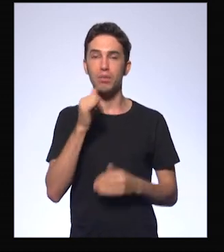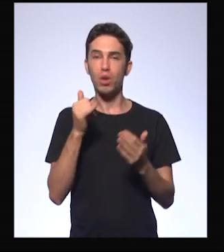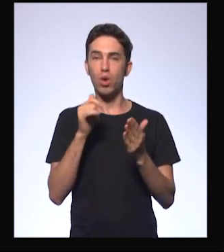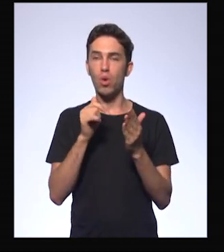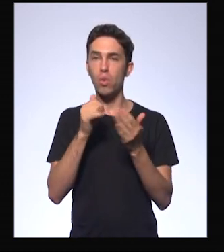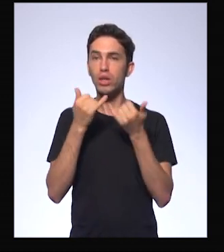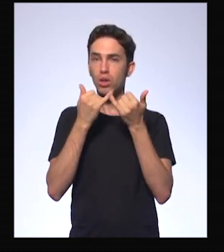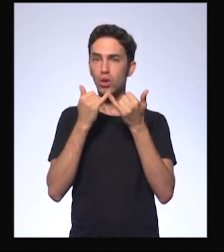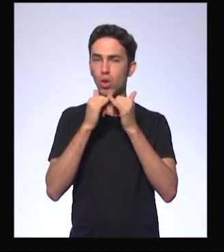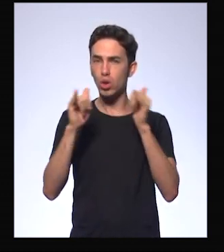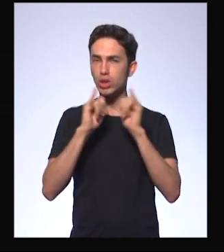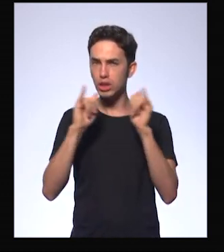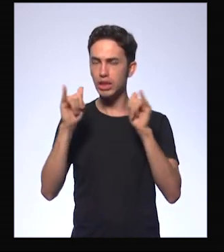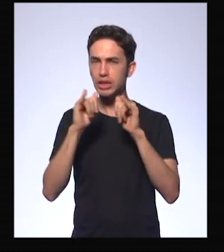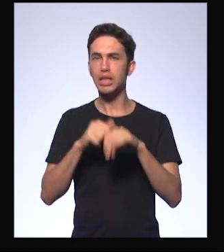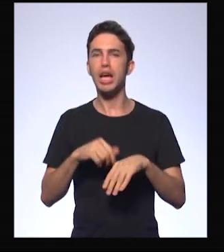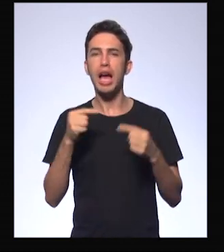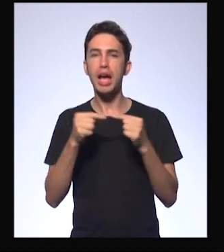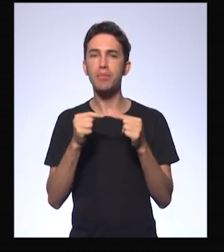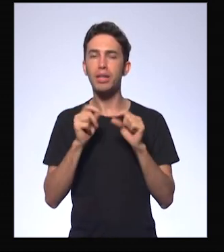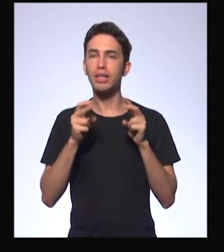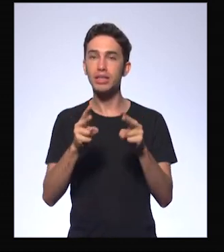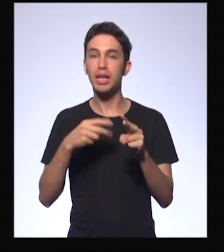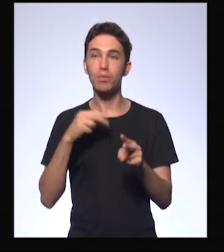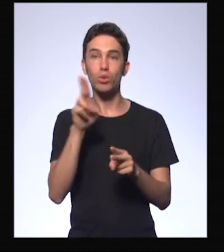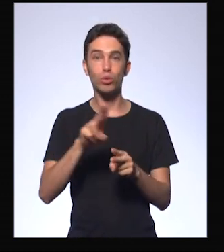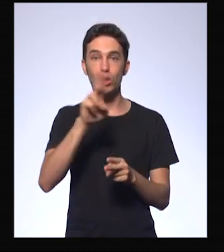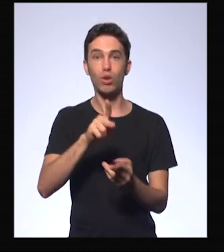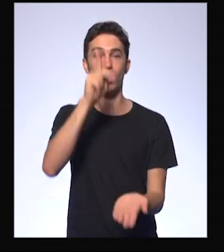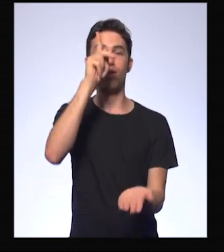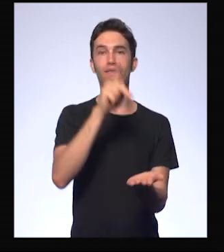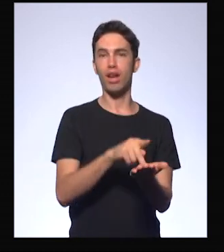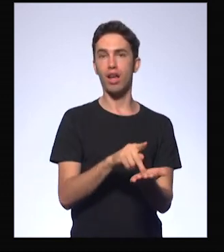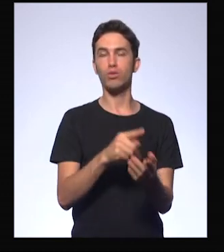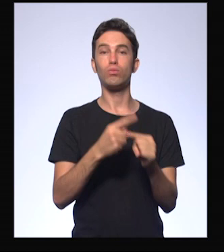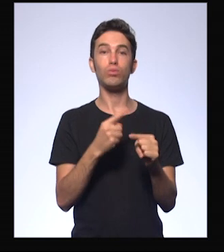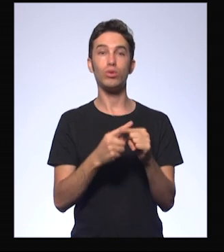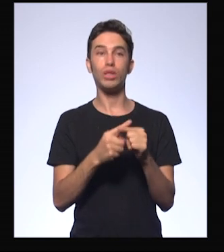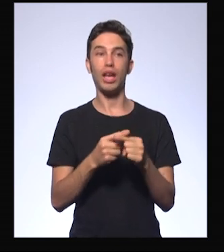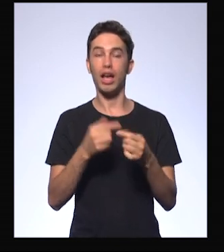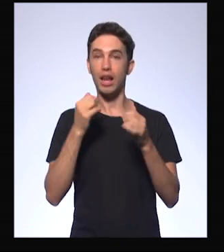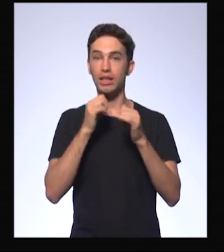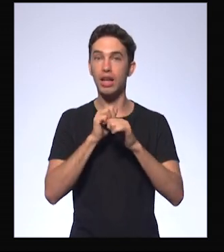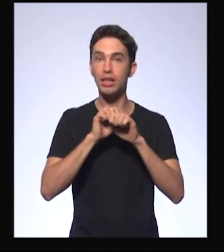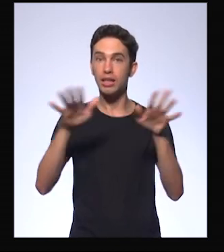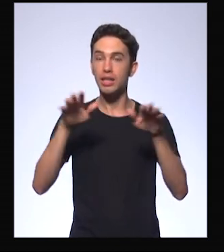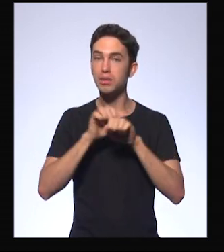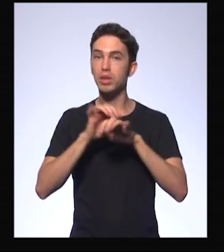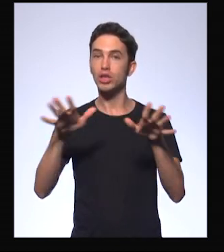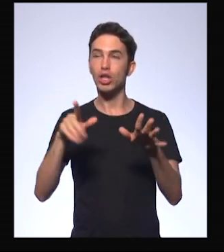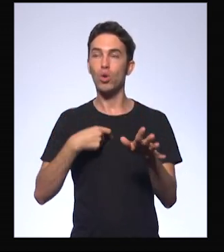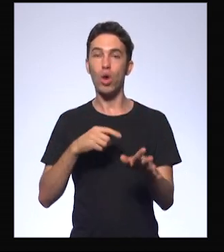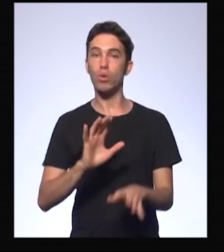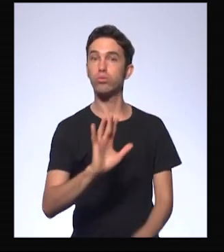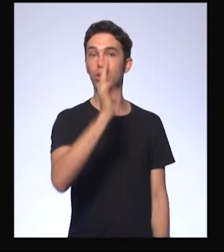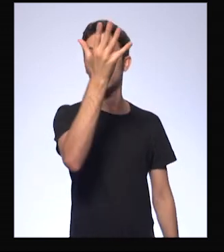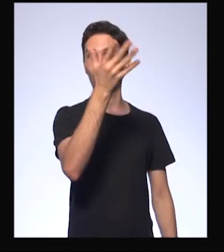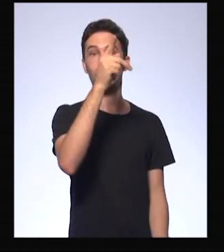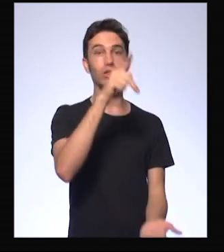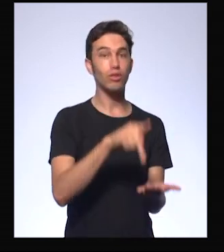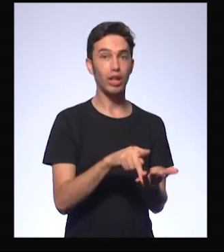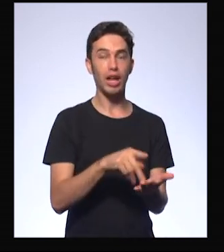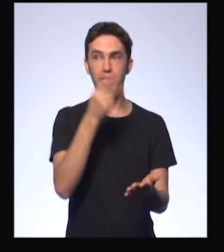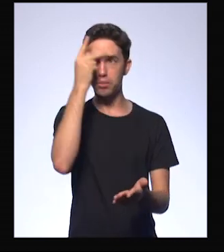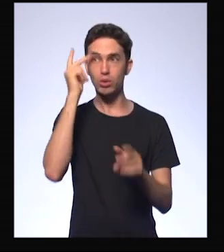deve ser sempre baseada em fatos. Isso porque, como ela está transmitindo algo que aconteceu para